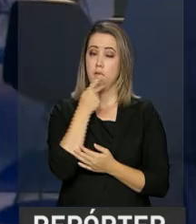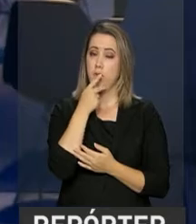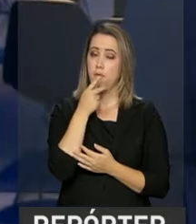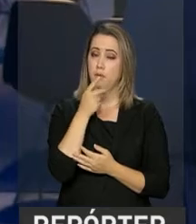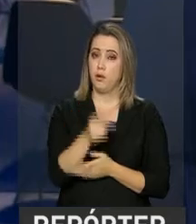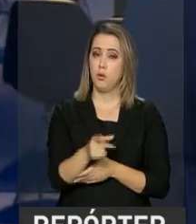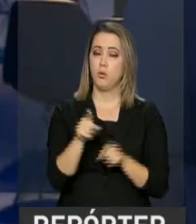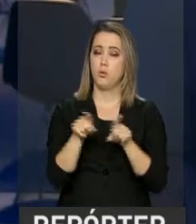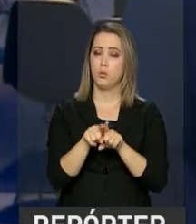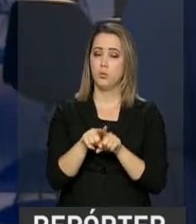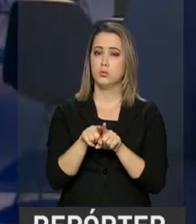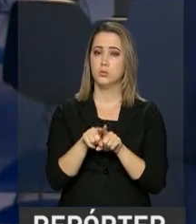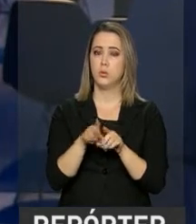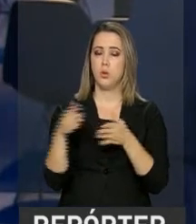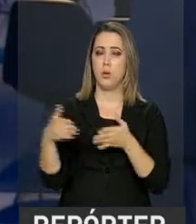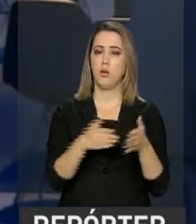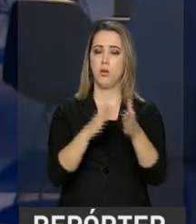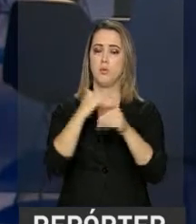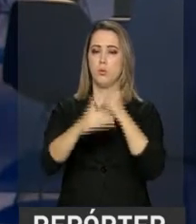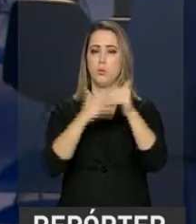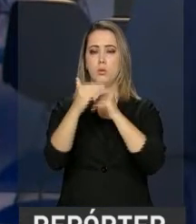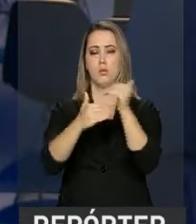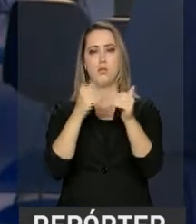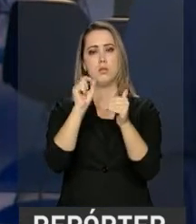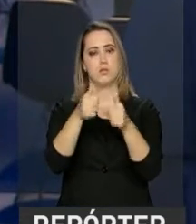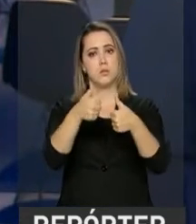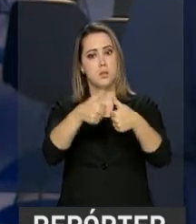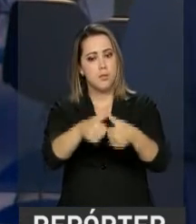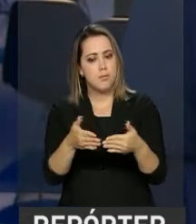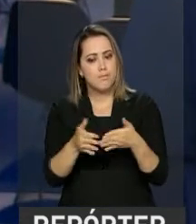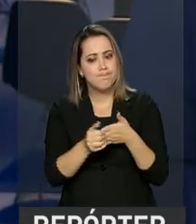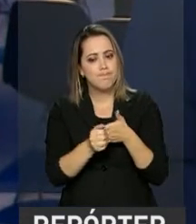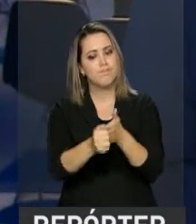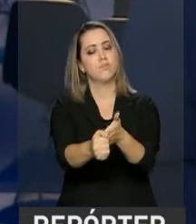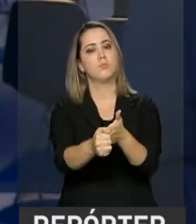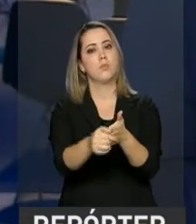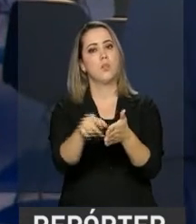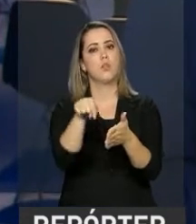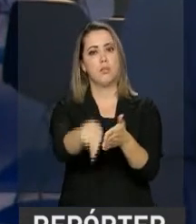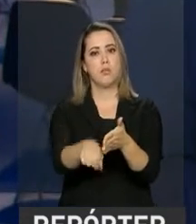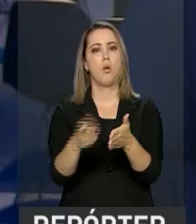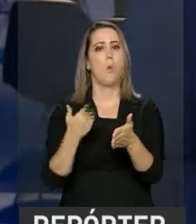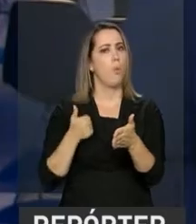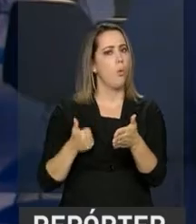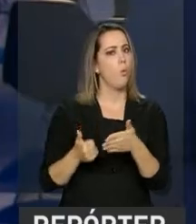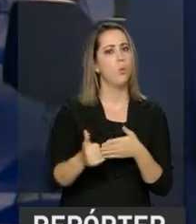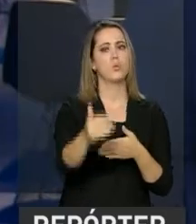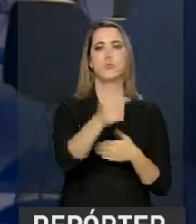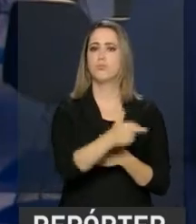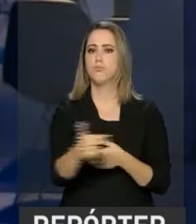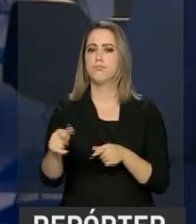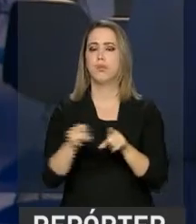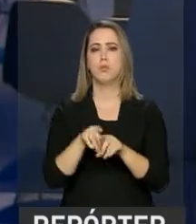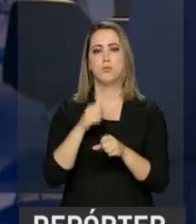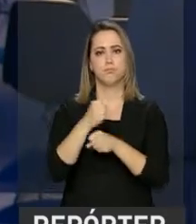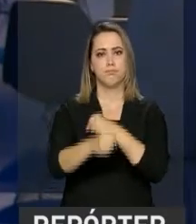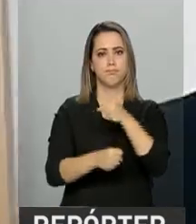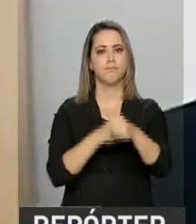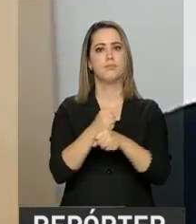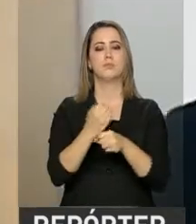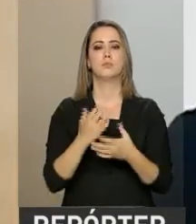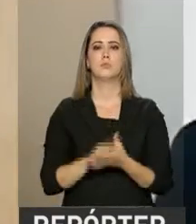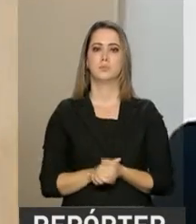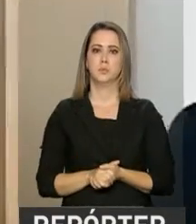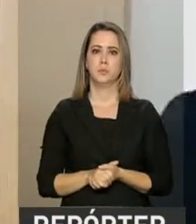disse ainda que esse caminho de crescimento que está sendo construído vai perdurar pelos próximos anos.